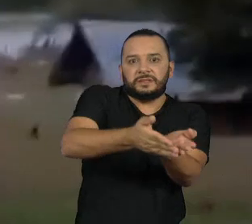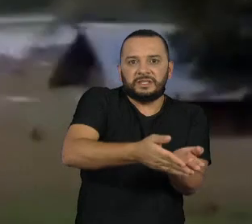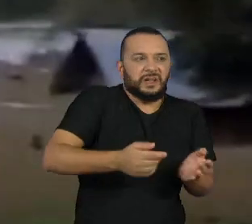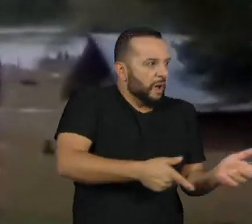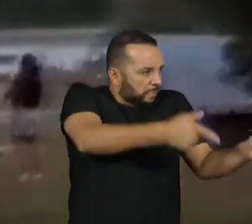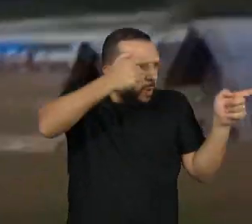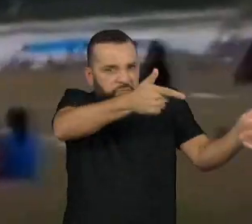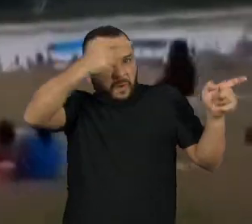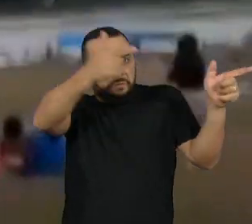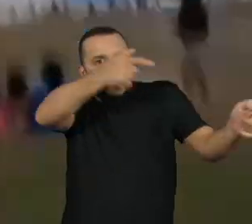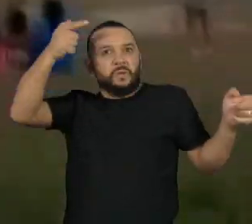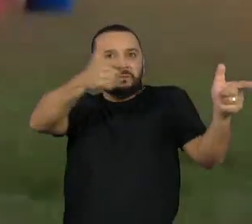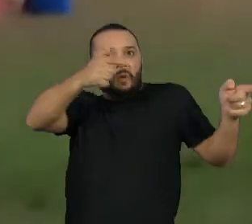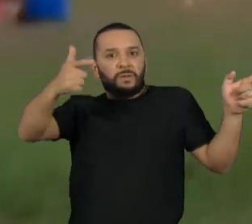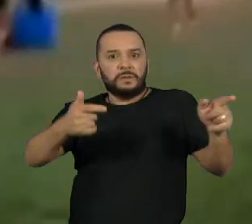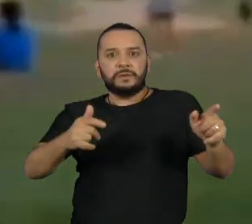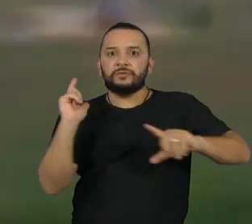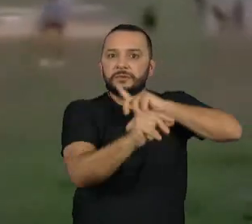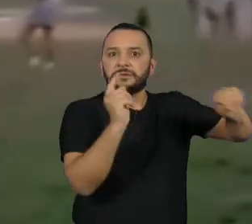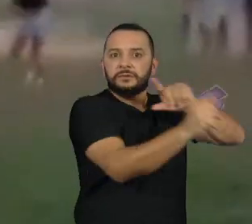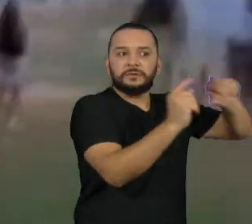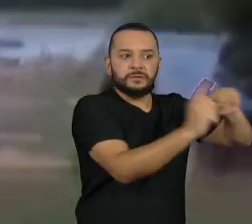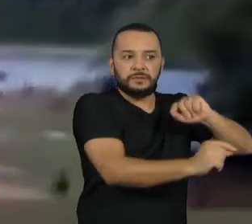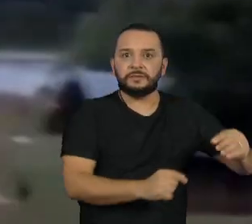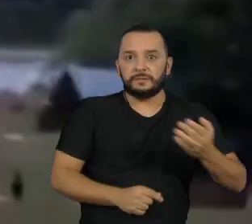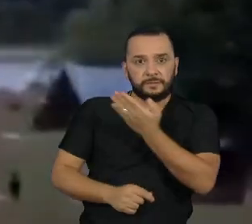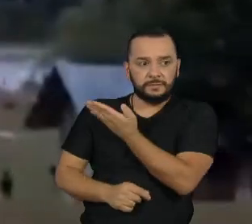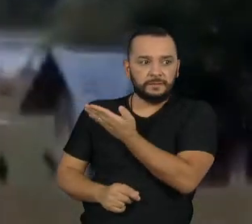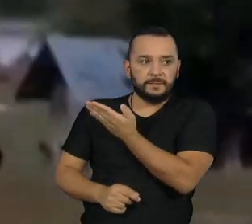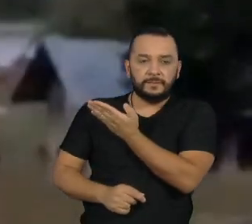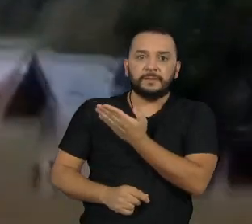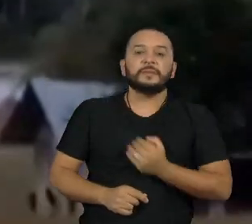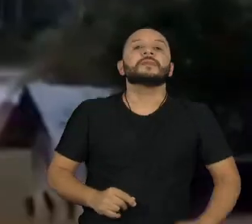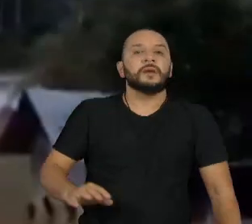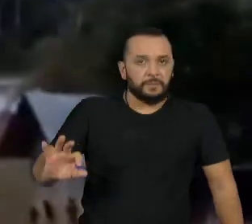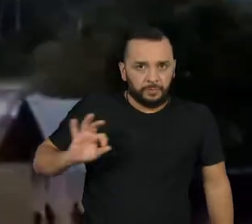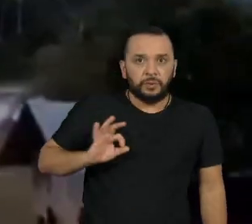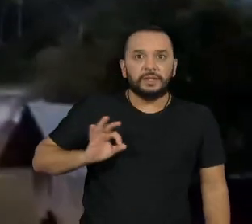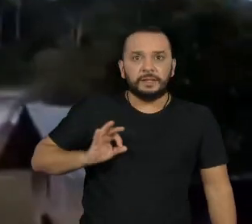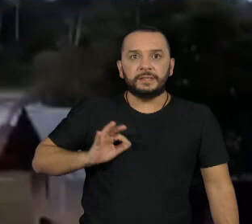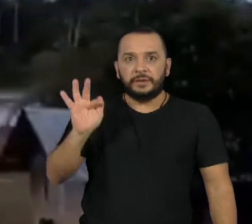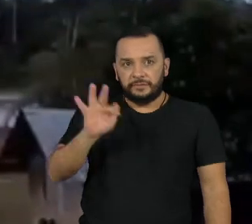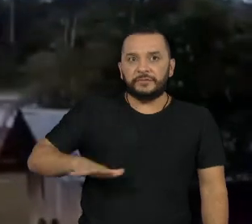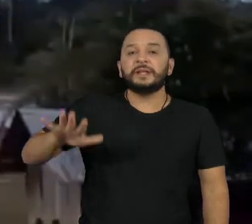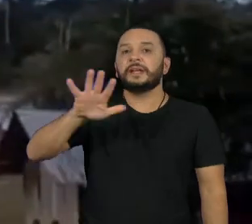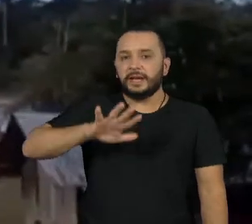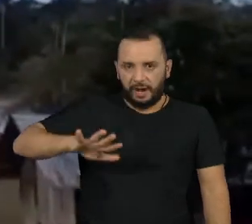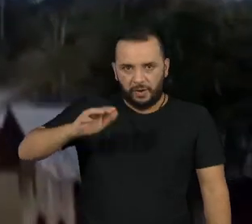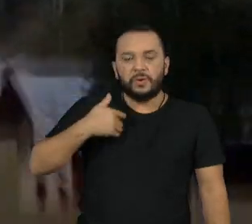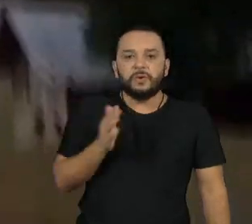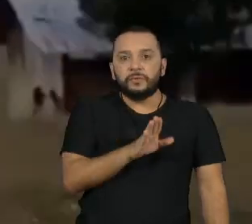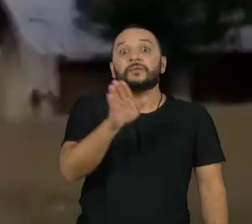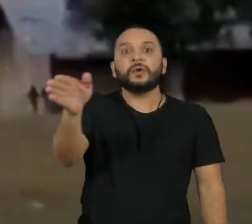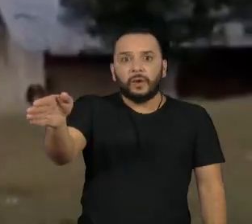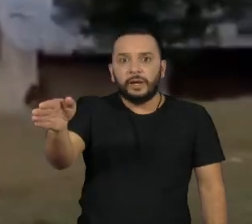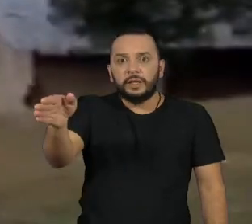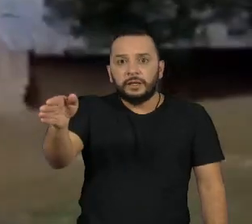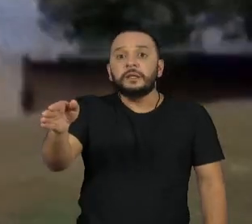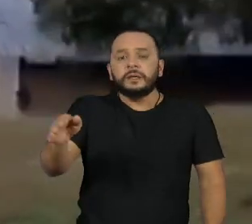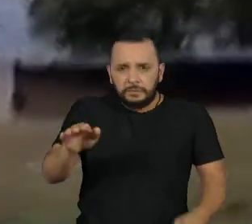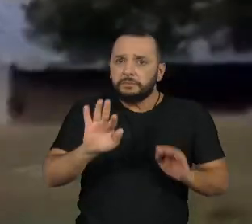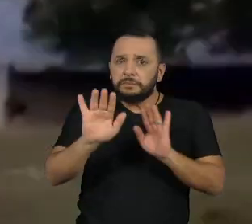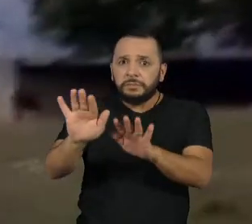No dia seguinte ao ataque, agentes da Polícia Federal que visitavam o local foram surpreendidos por disparos